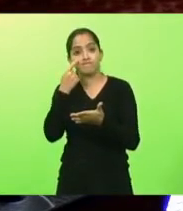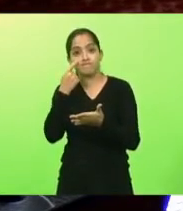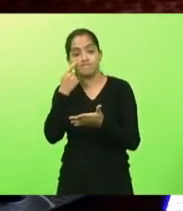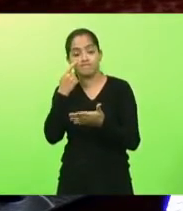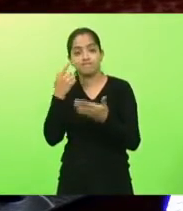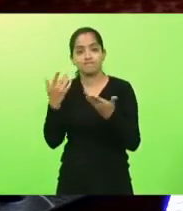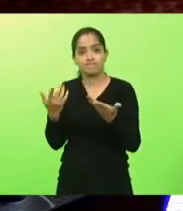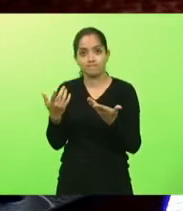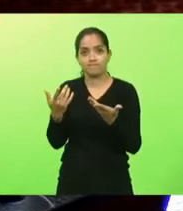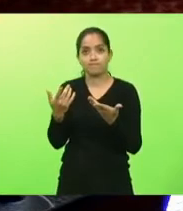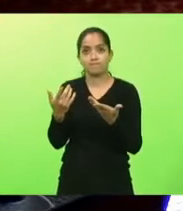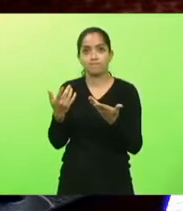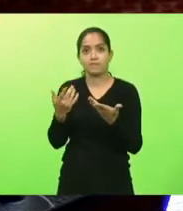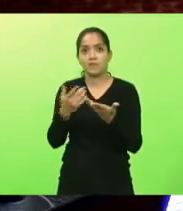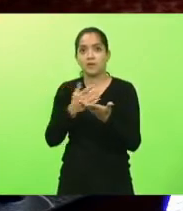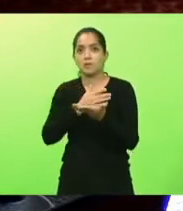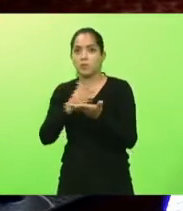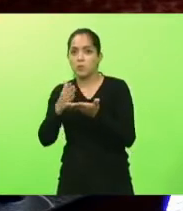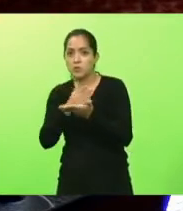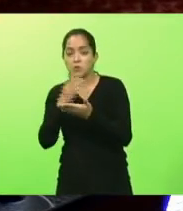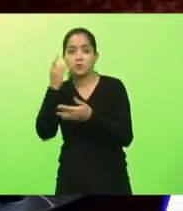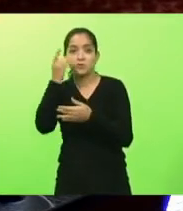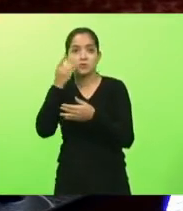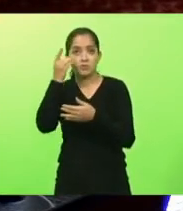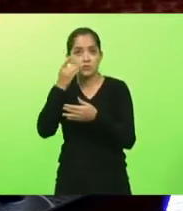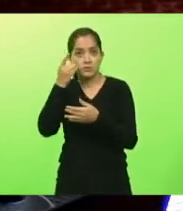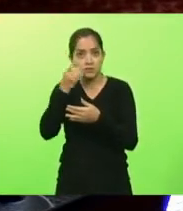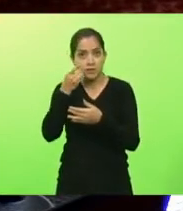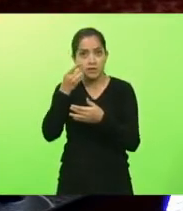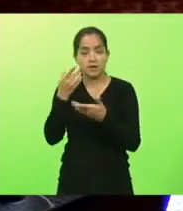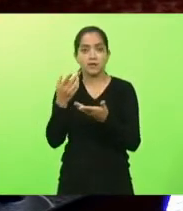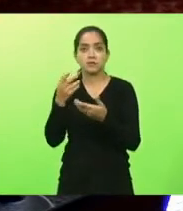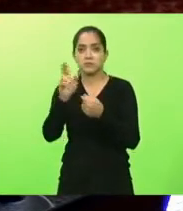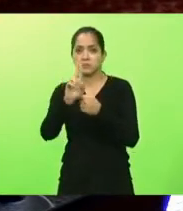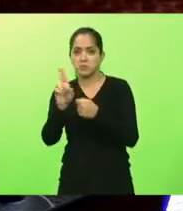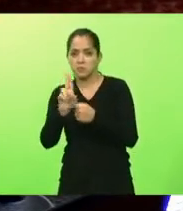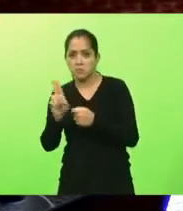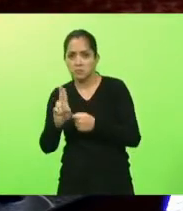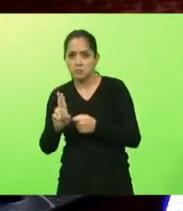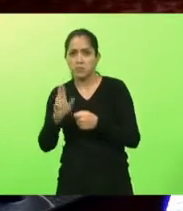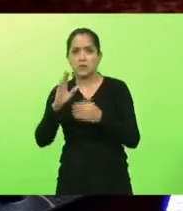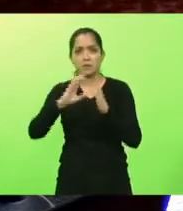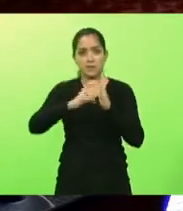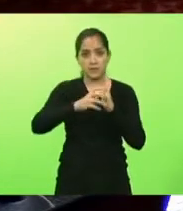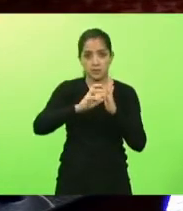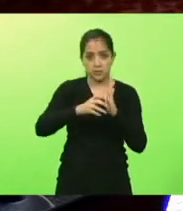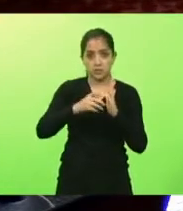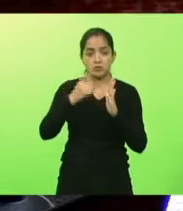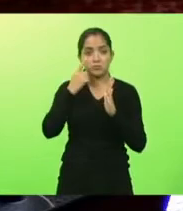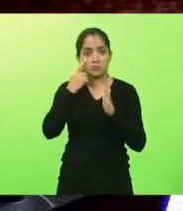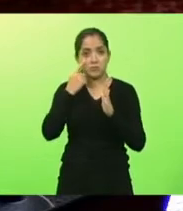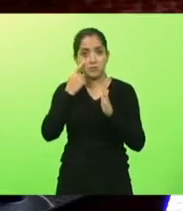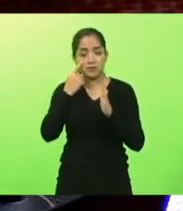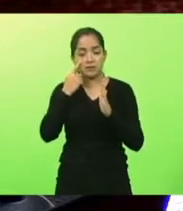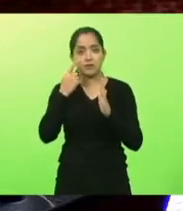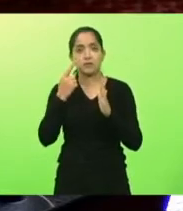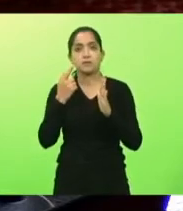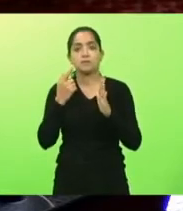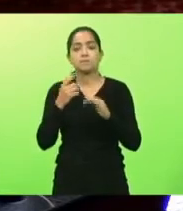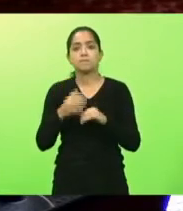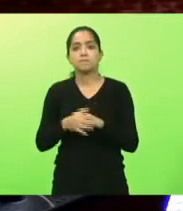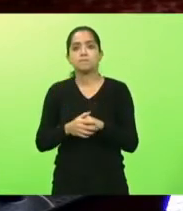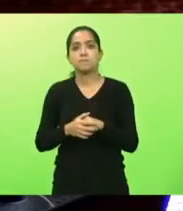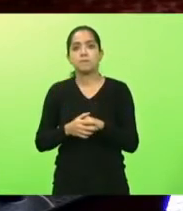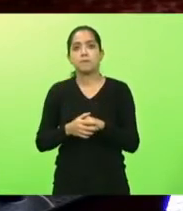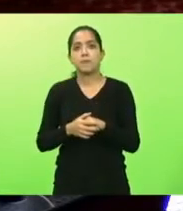mais variados deputados ali, a gente tem a relação do nome deles aqui, inclusive partido, mas